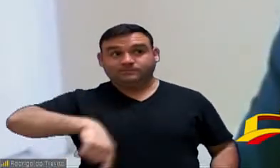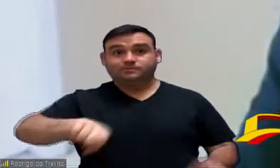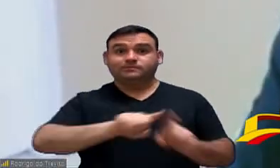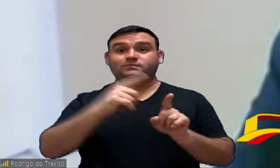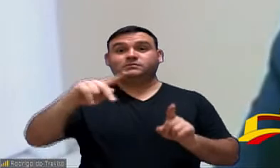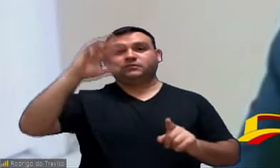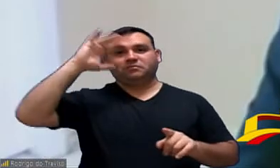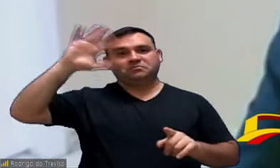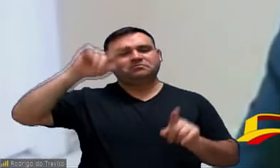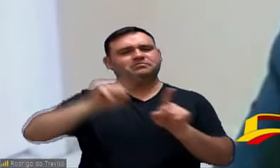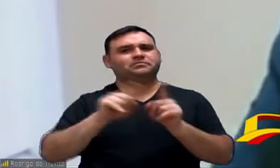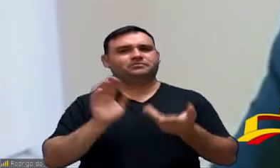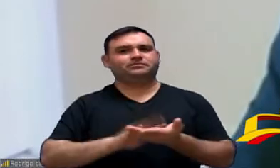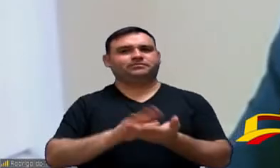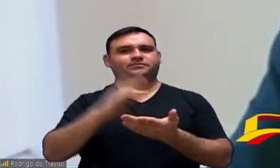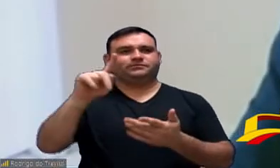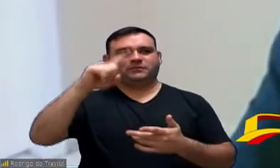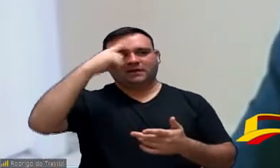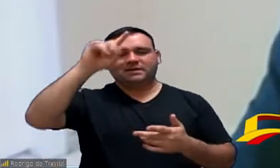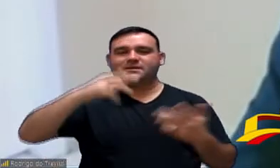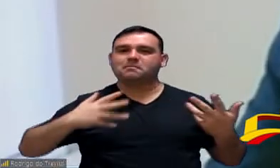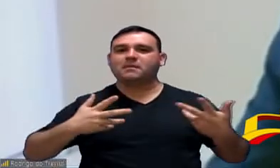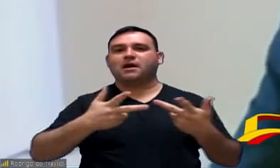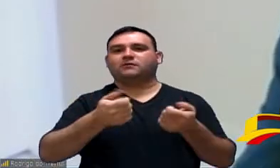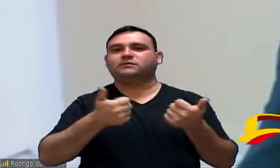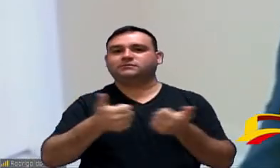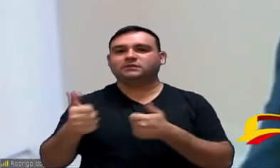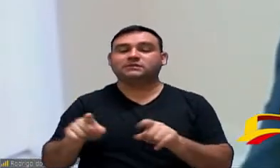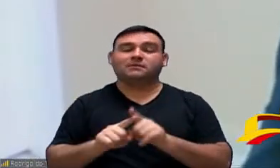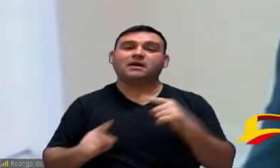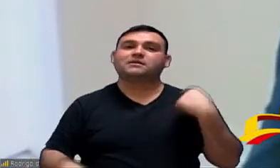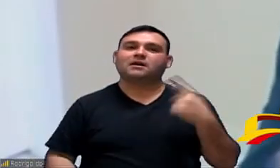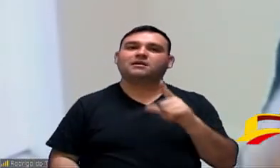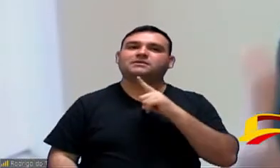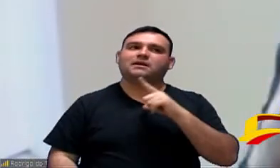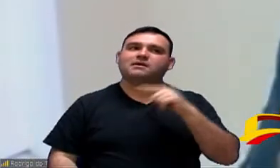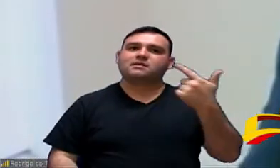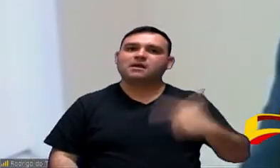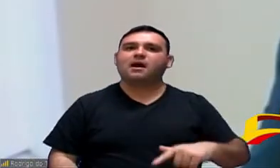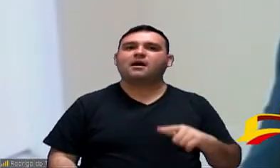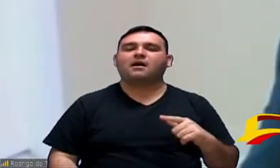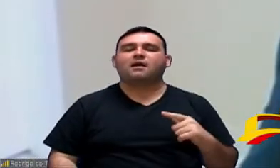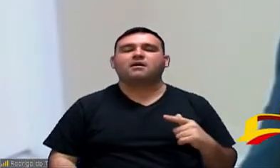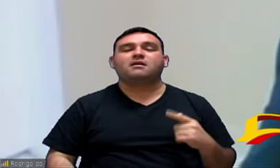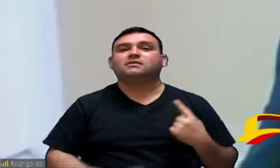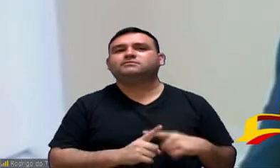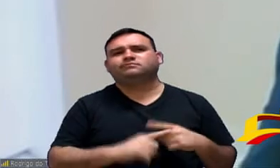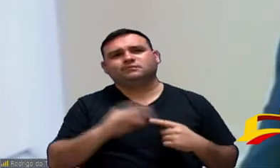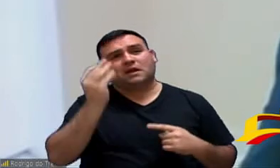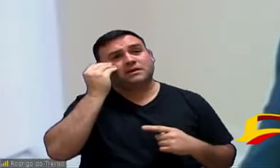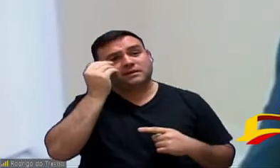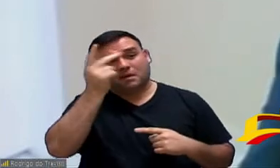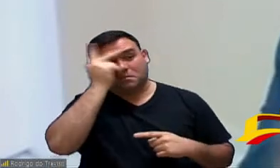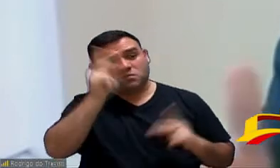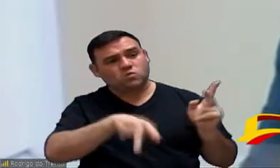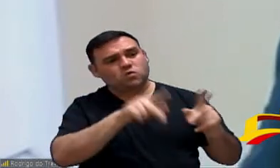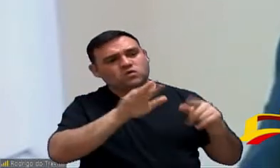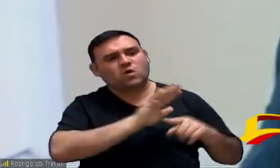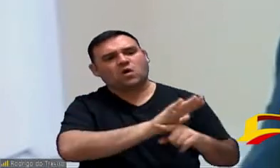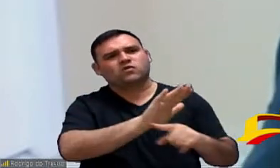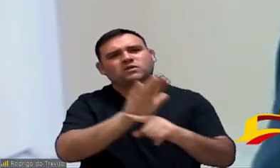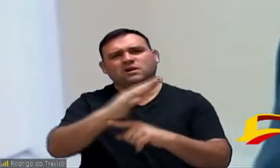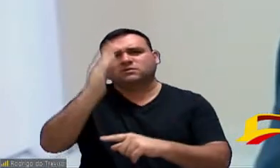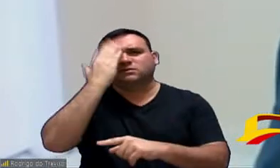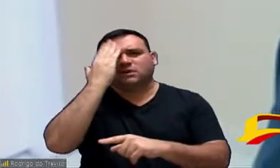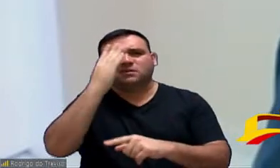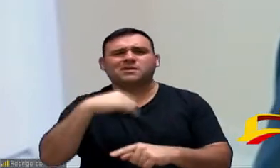sua, parabenizar essa ideia que foi maravilhosa, a gente já pega um gancho para tentar ajudar mais a população. Você sabe, Cláudio,